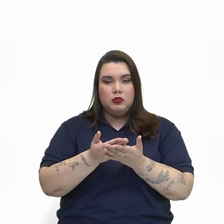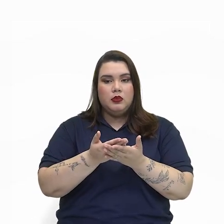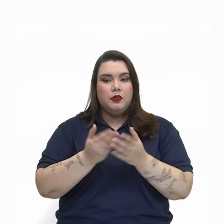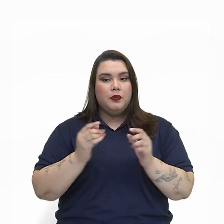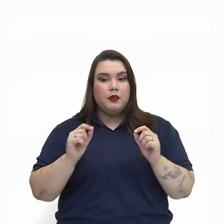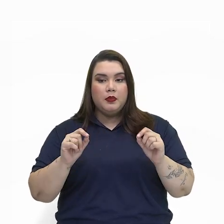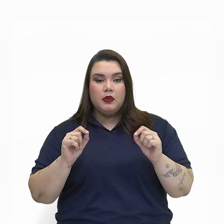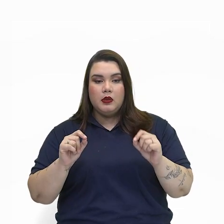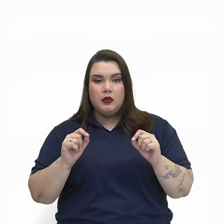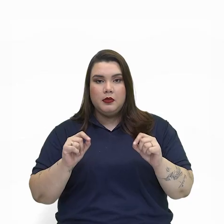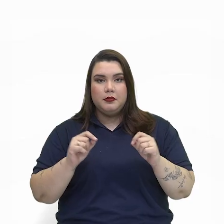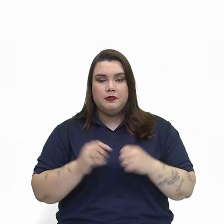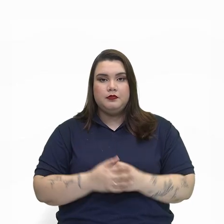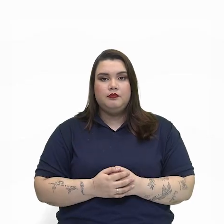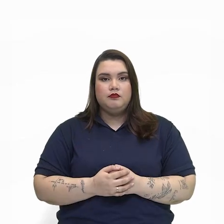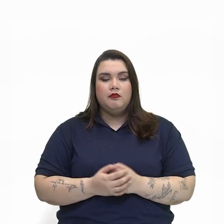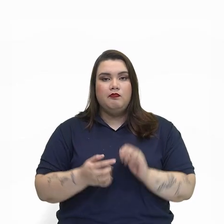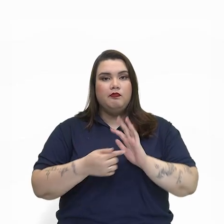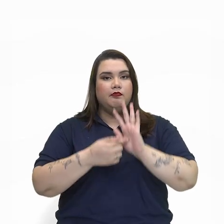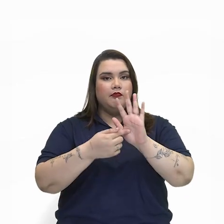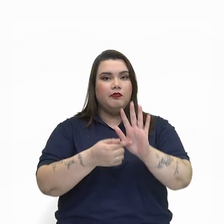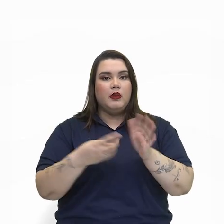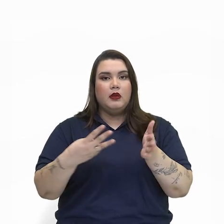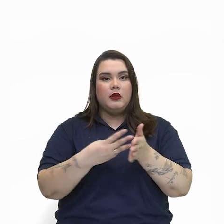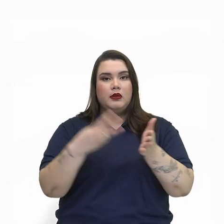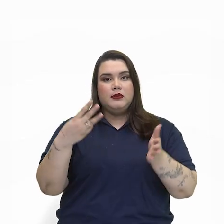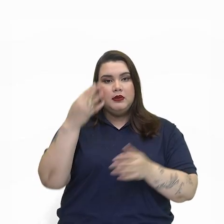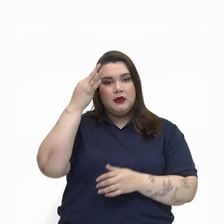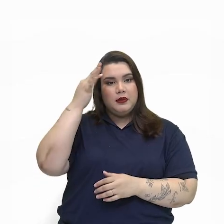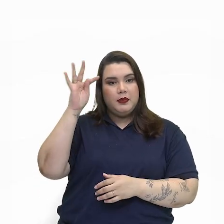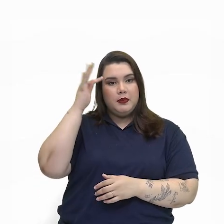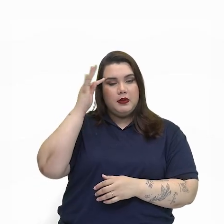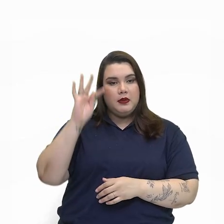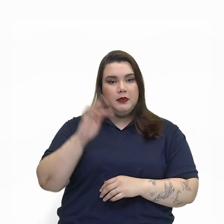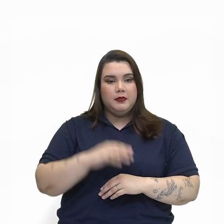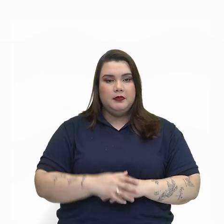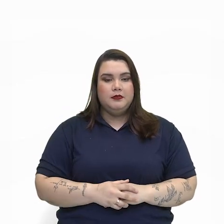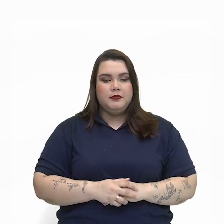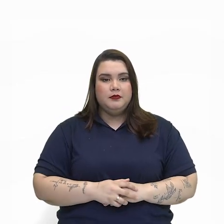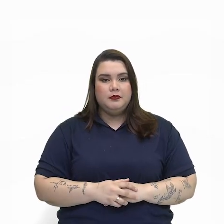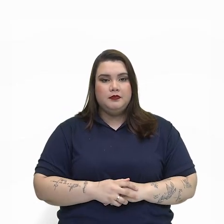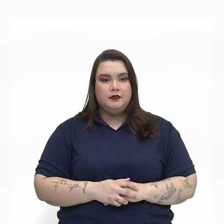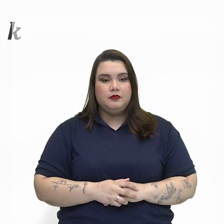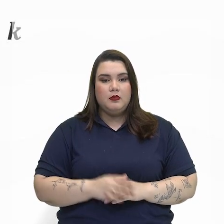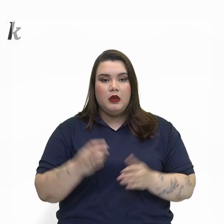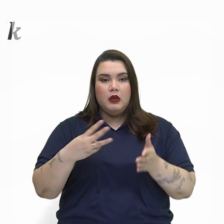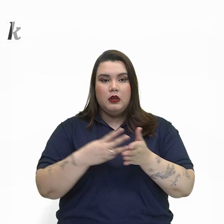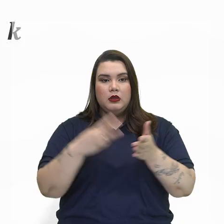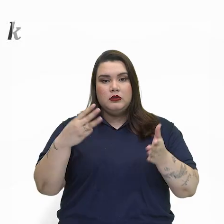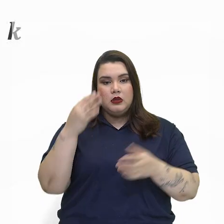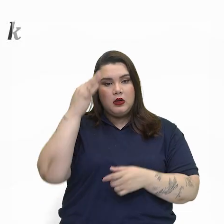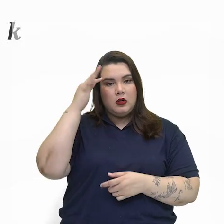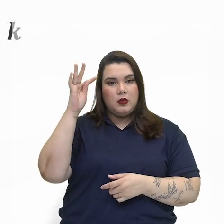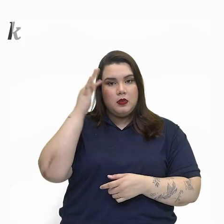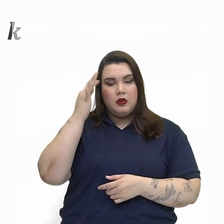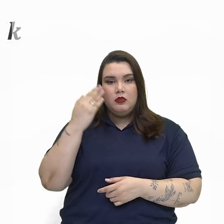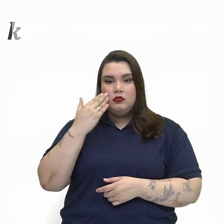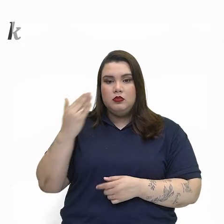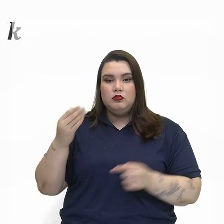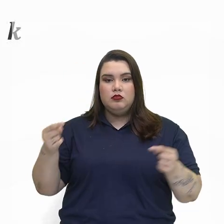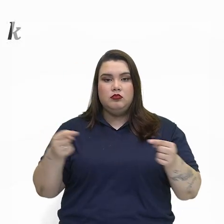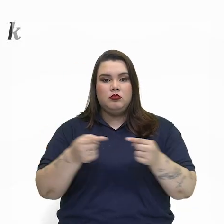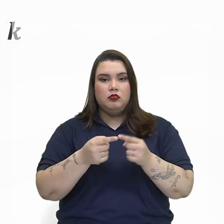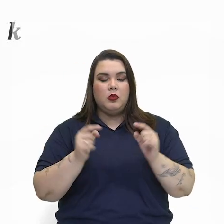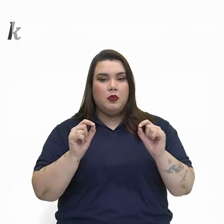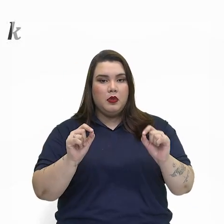exemplo da segunda lei, vamos à nossa terceira lei de Kepler. Terceira lei de Kepler, ela vai falar exatamente sobre